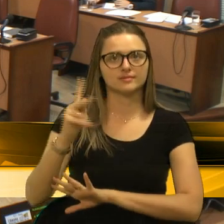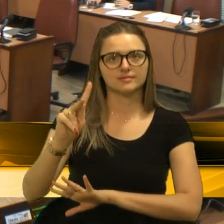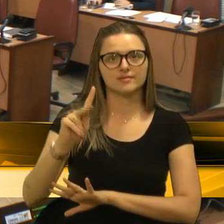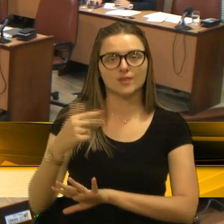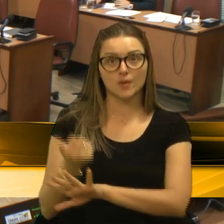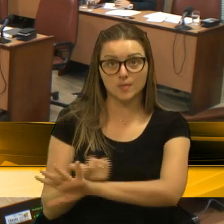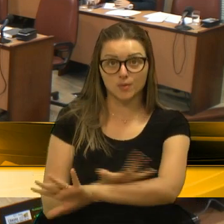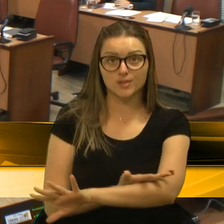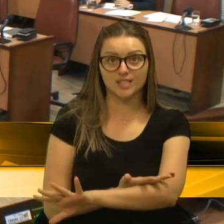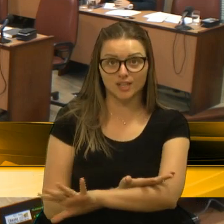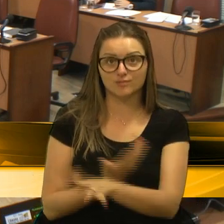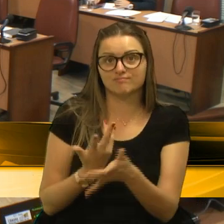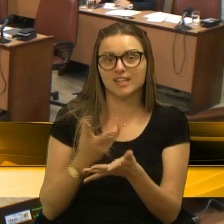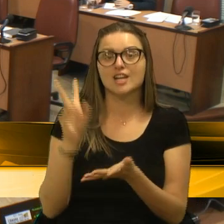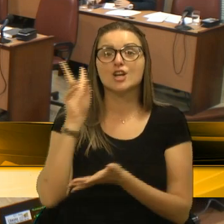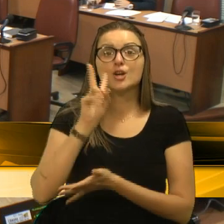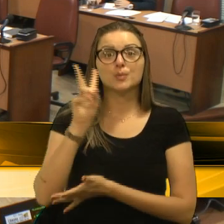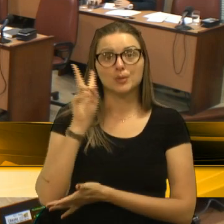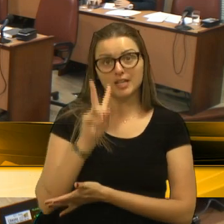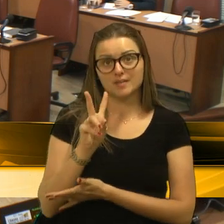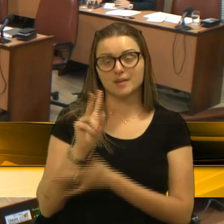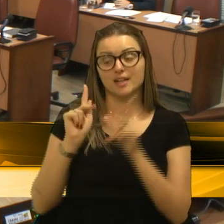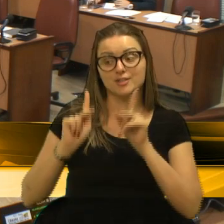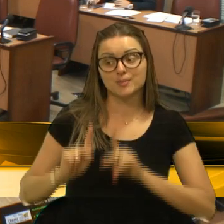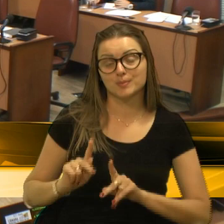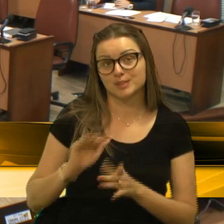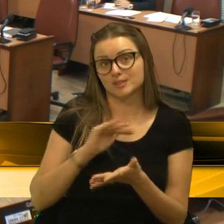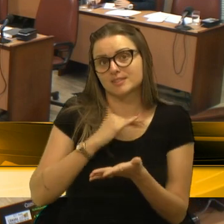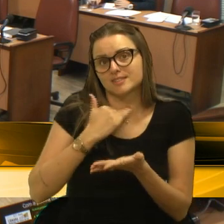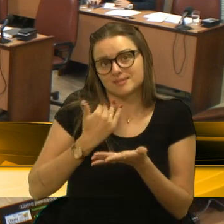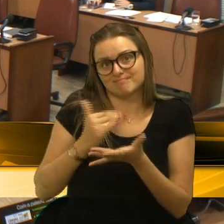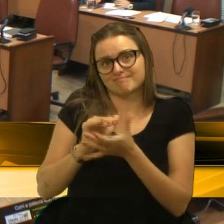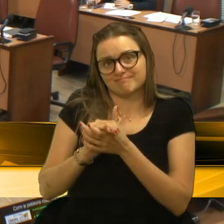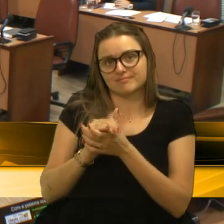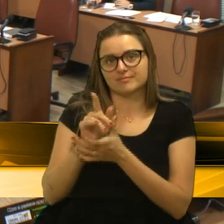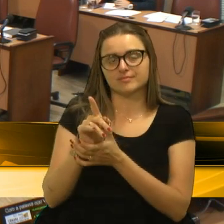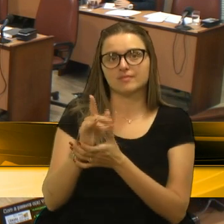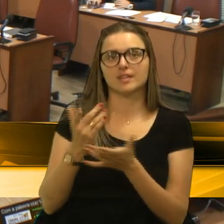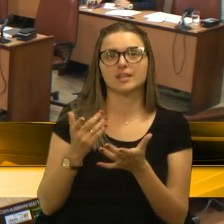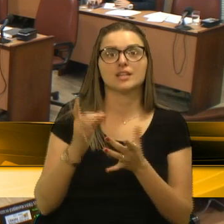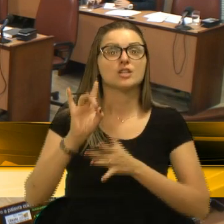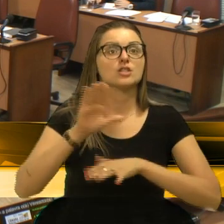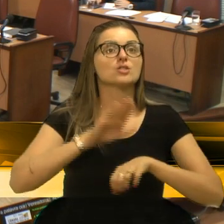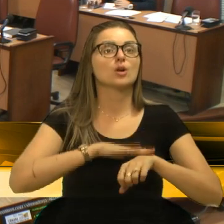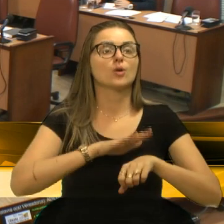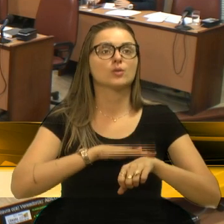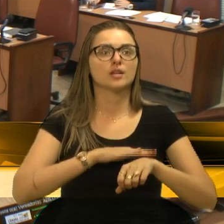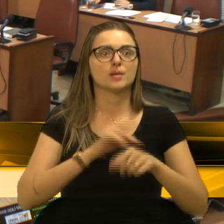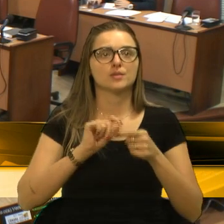lembrança de pessoas que nos deixam. E só o tempo é que nos dá força, vereador Adiló.